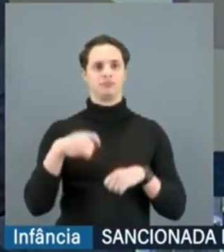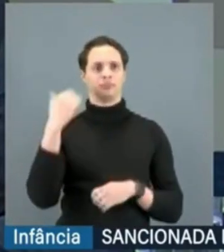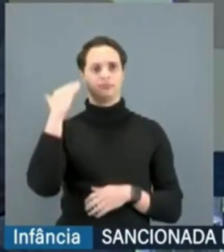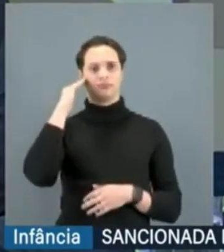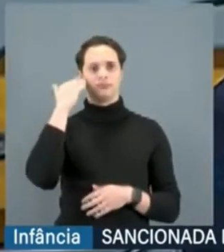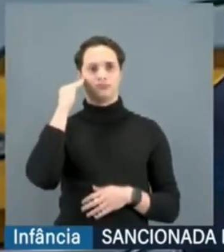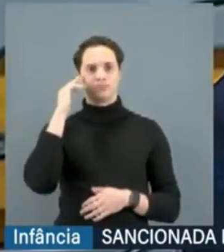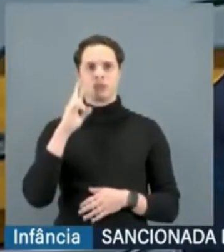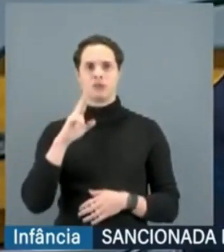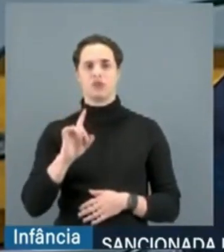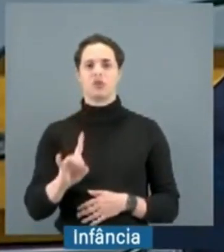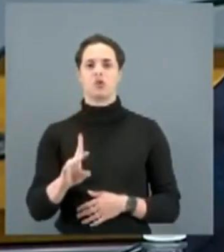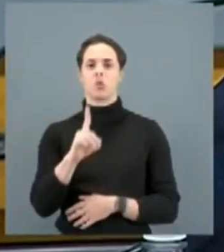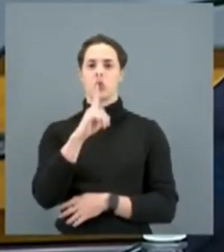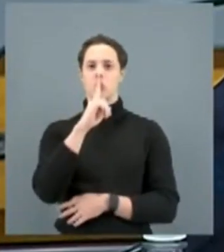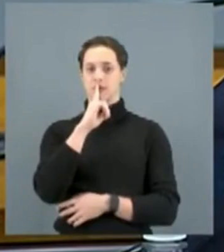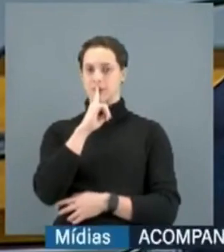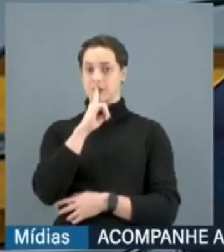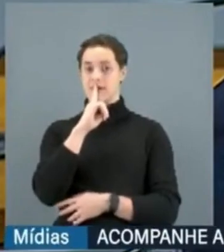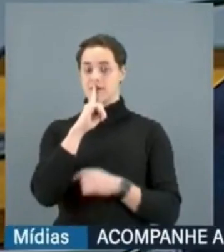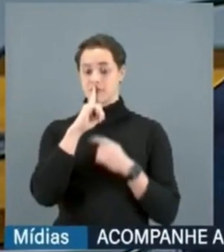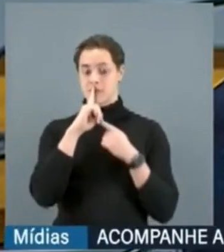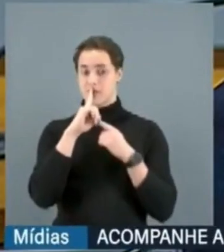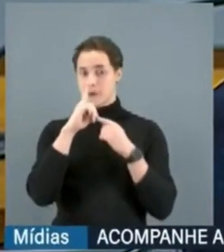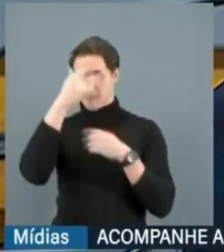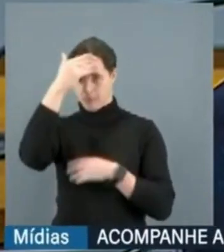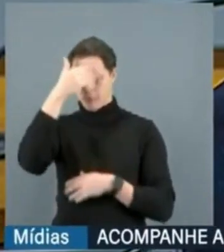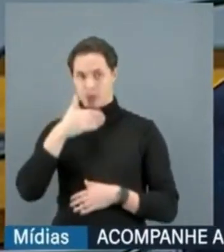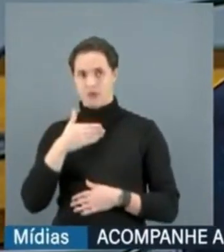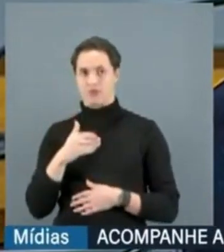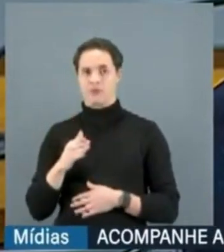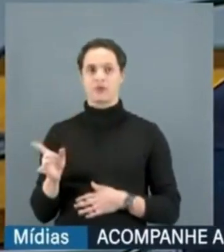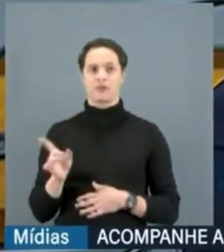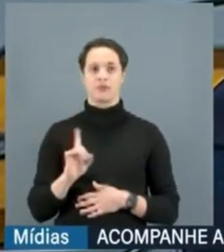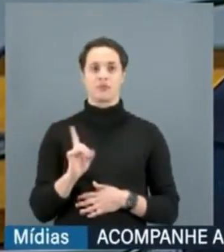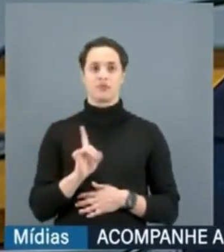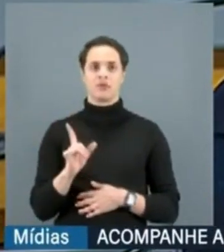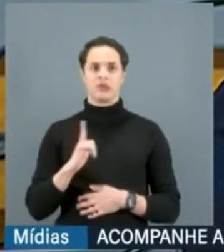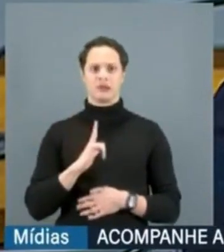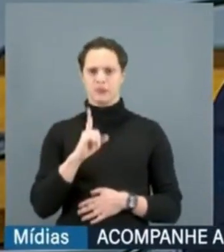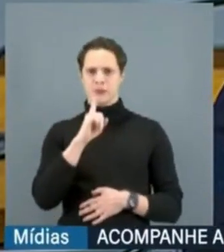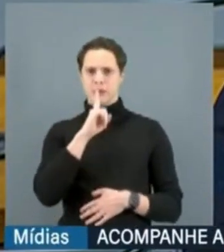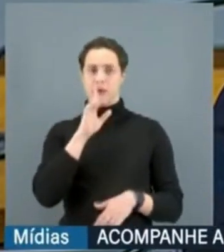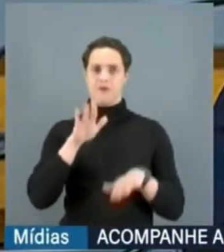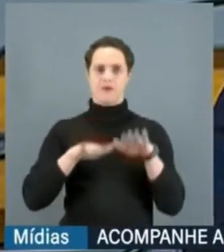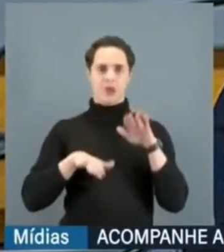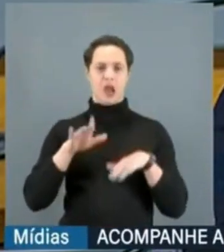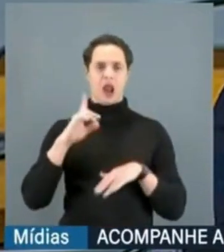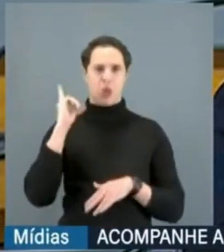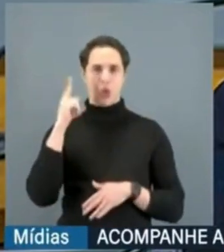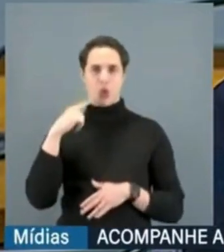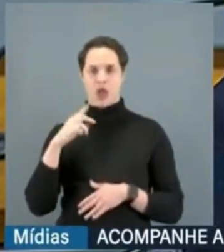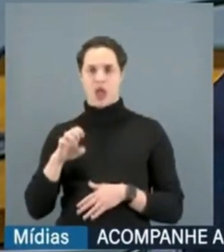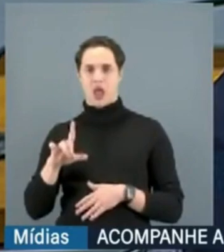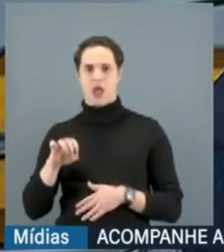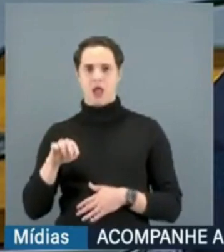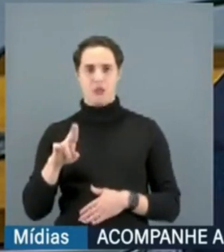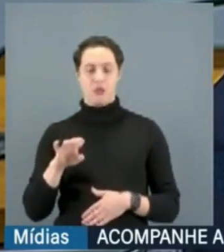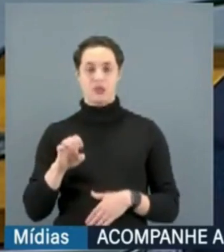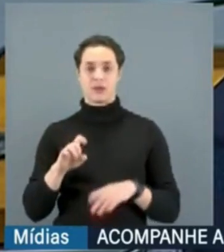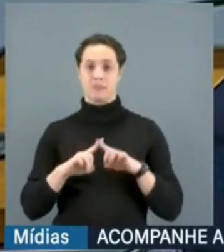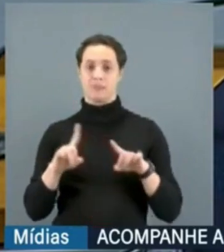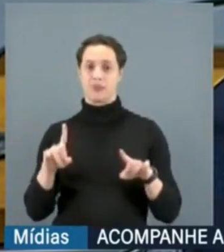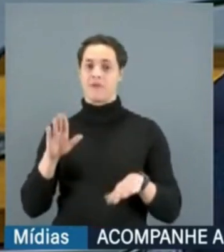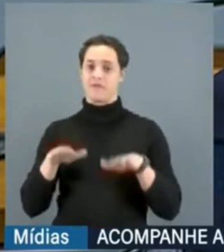não é só o silêncio. Aqui, existe aquela expressão: silêncio às vezes é eloquente, mas a ausência de